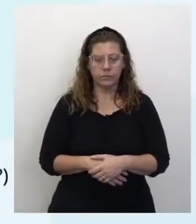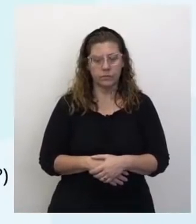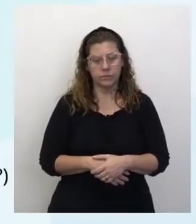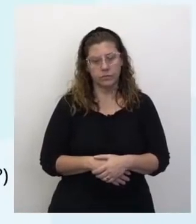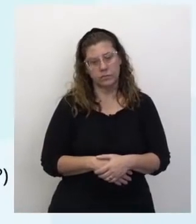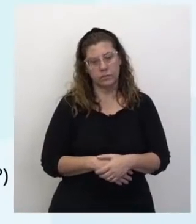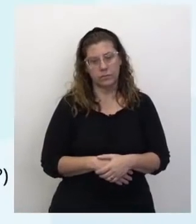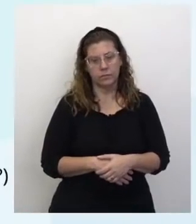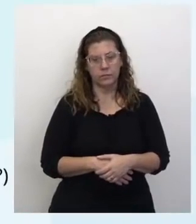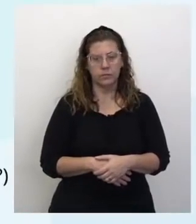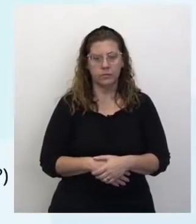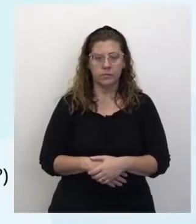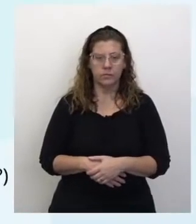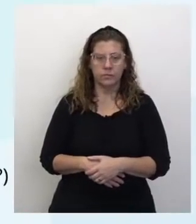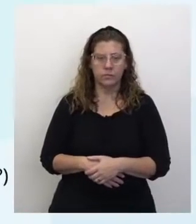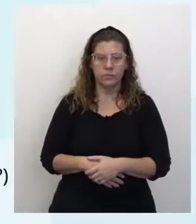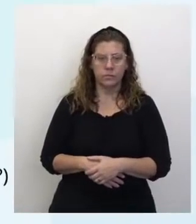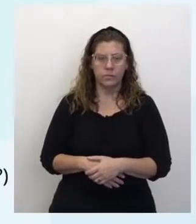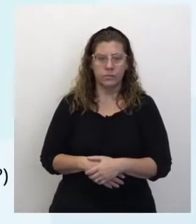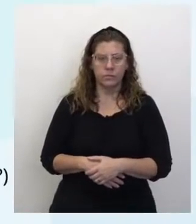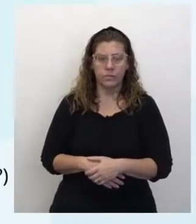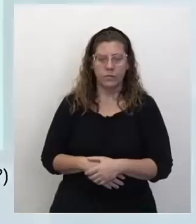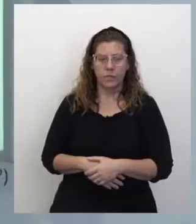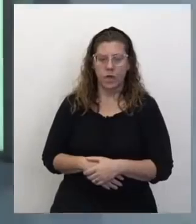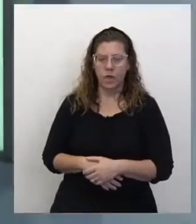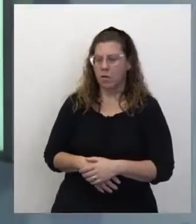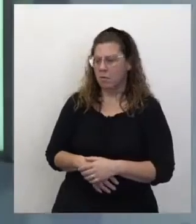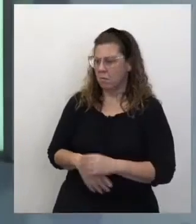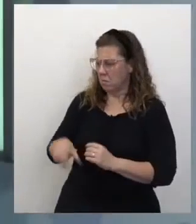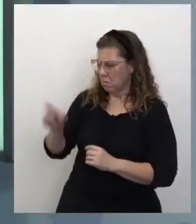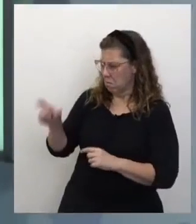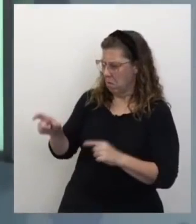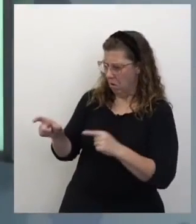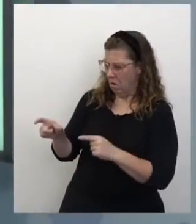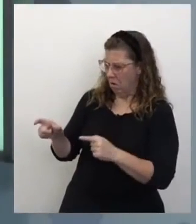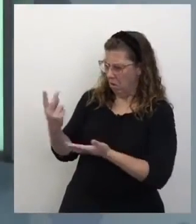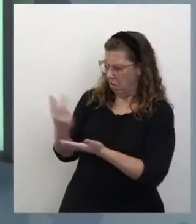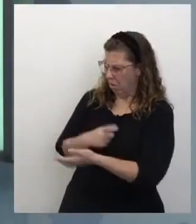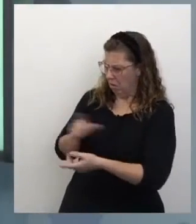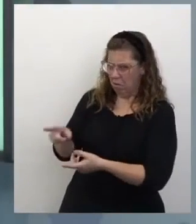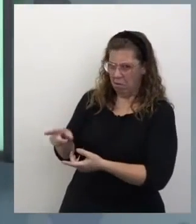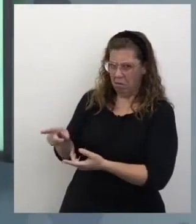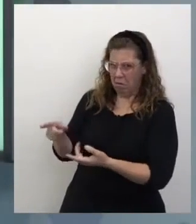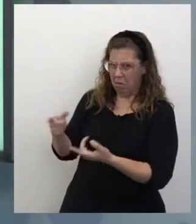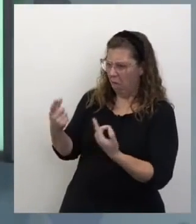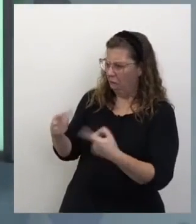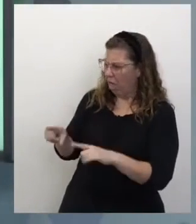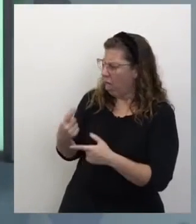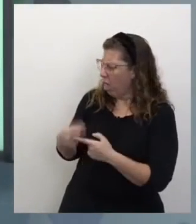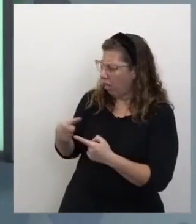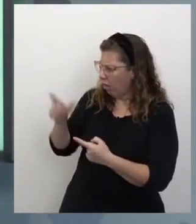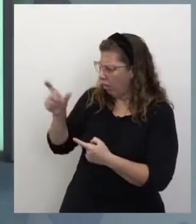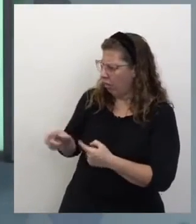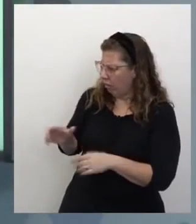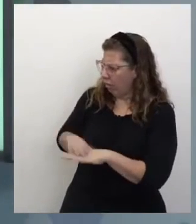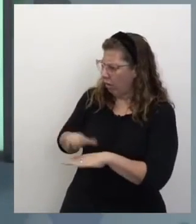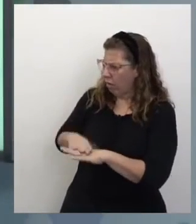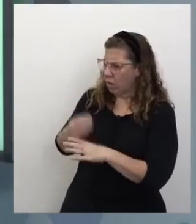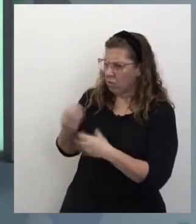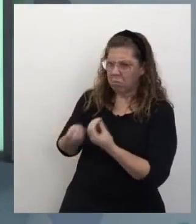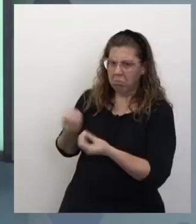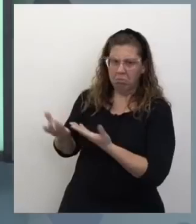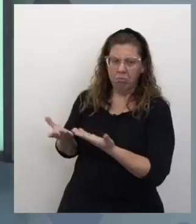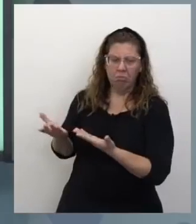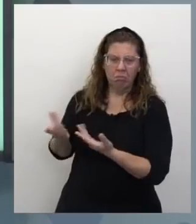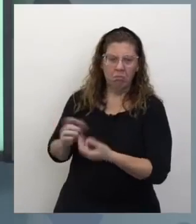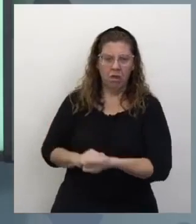forma estranha, que é esse aqui, porque quando alguém tá fazendo coisa errada, né? Aí você fala, por que você está fazendo isso? Né?